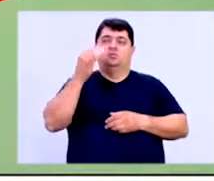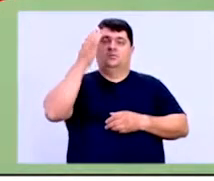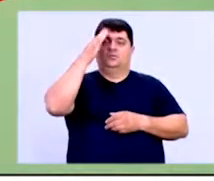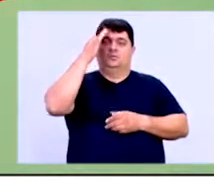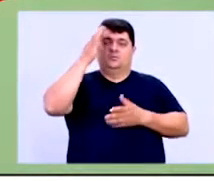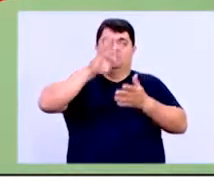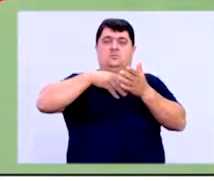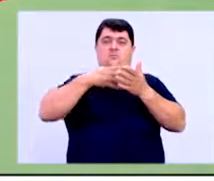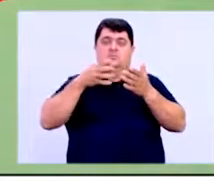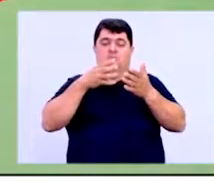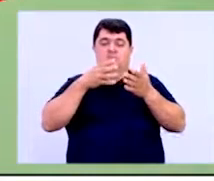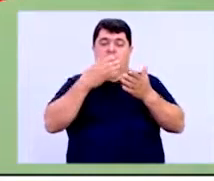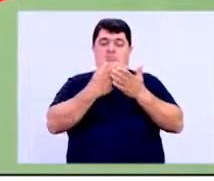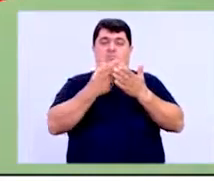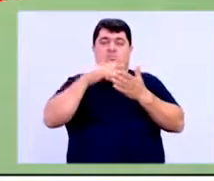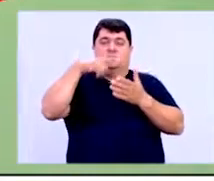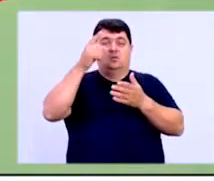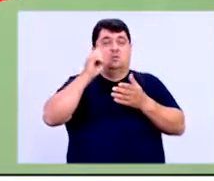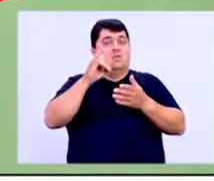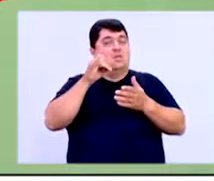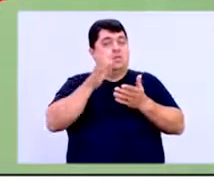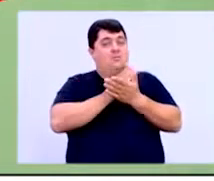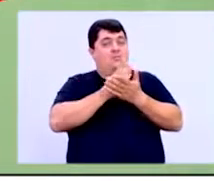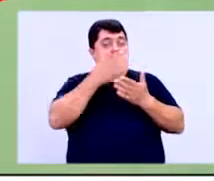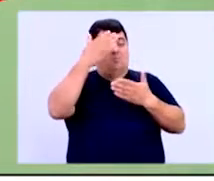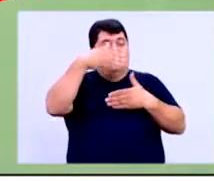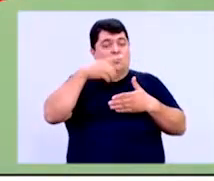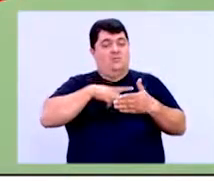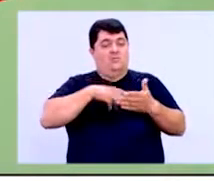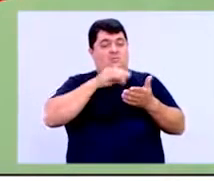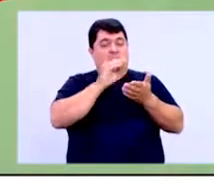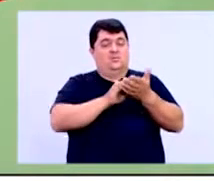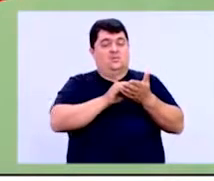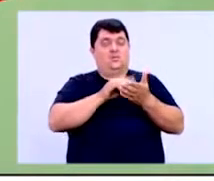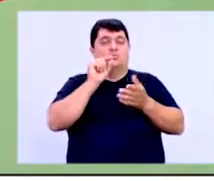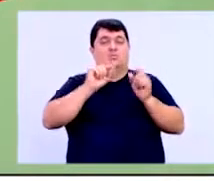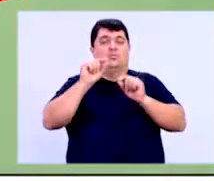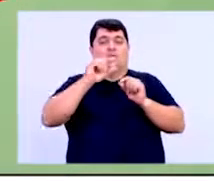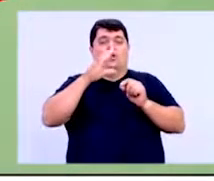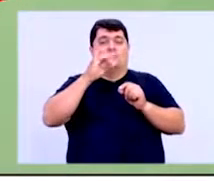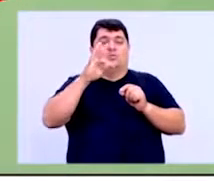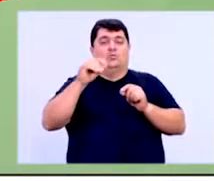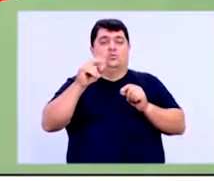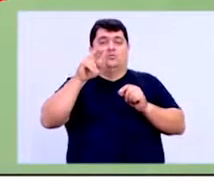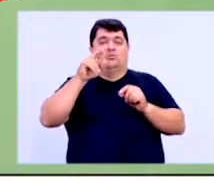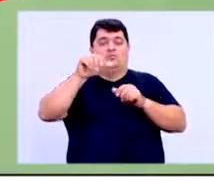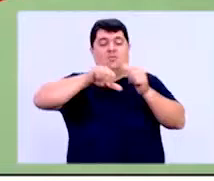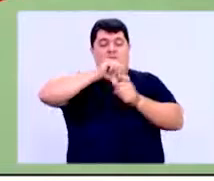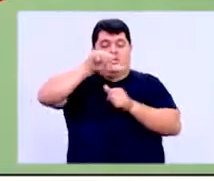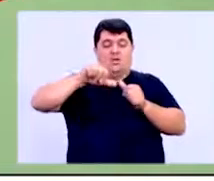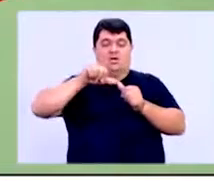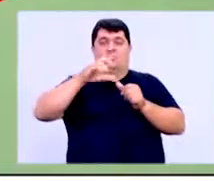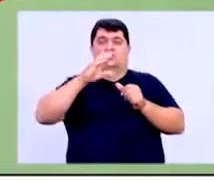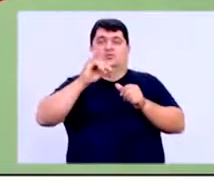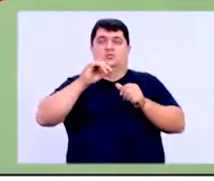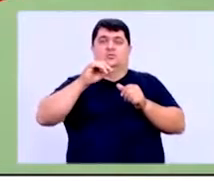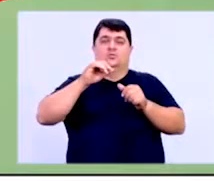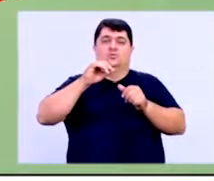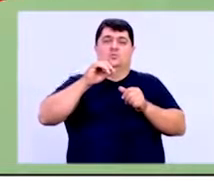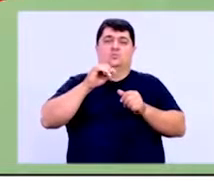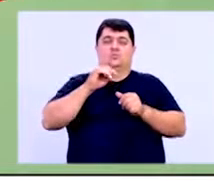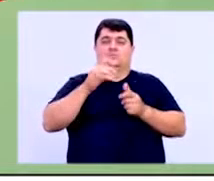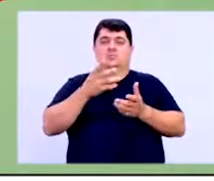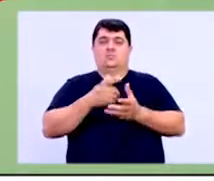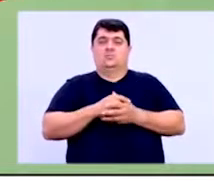tabelinha posteriormente. Quem sabe não cai na prova? O que é o custo variável, o que é o custo fixo, que custos são esses, diretos e